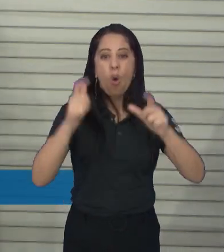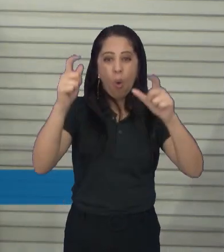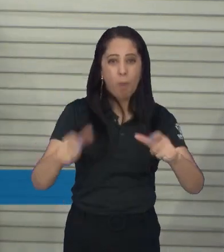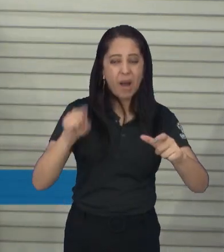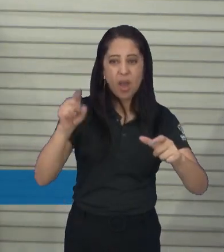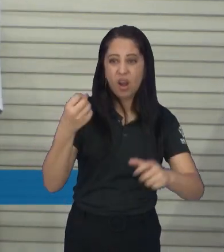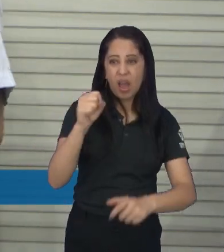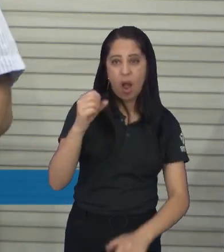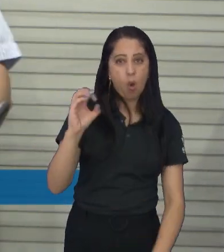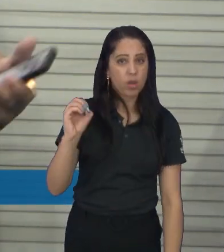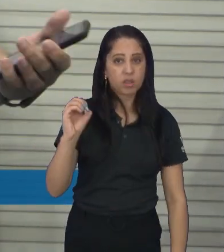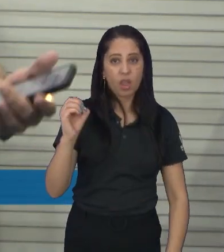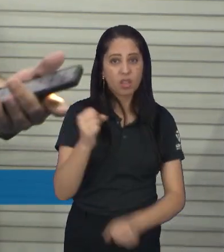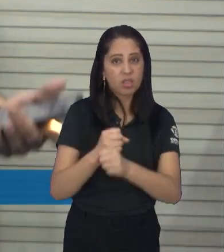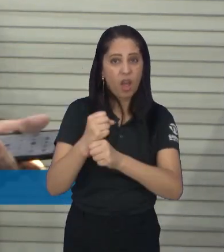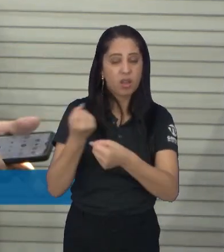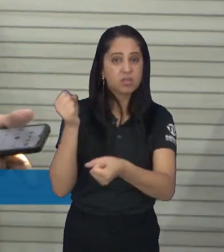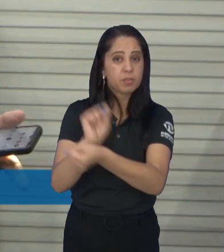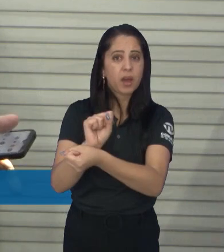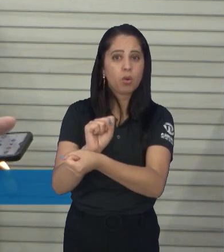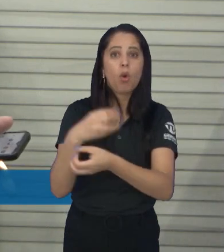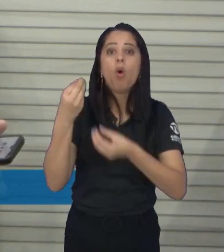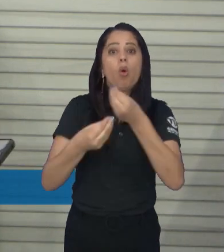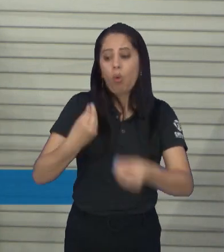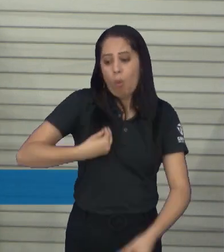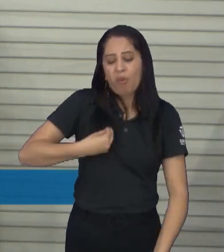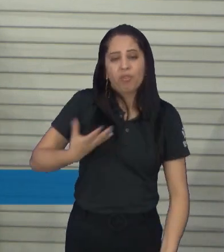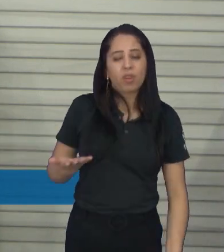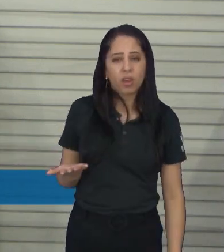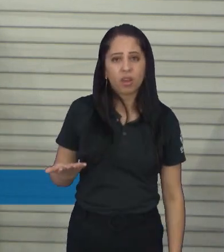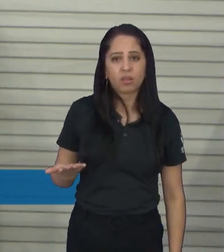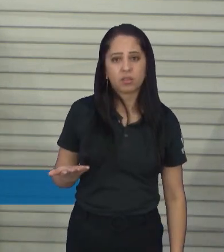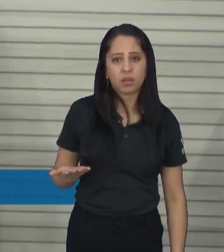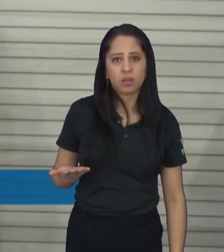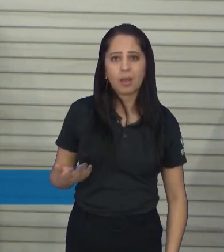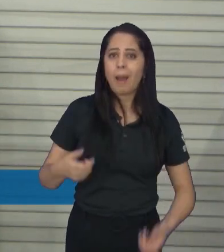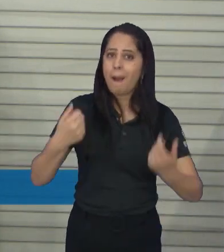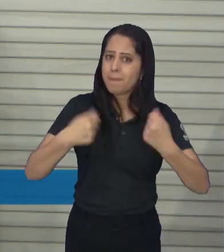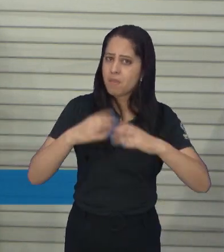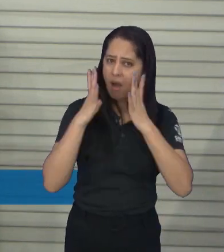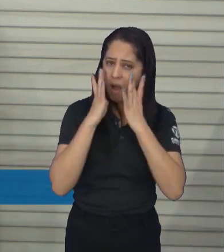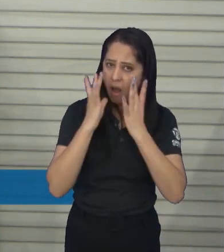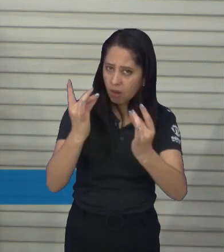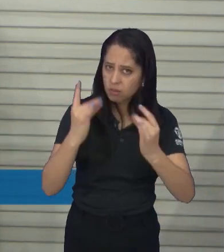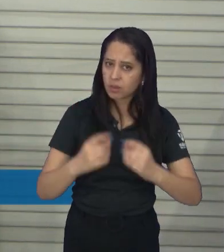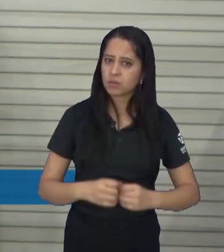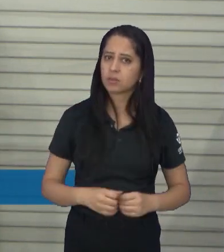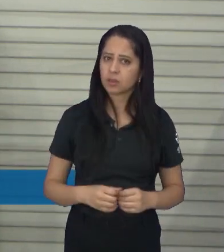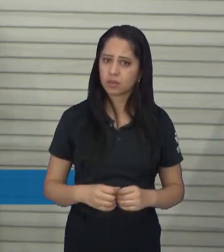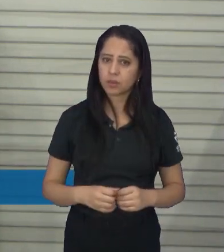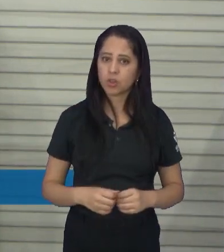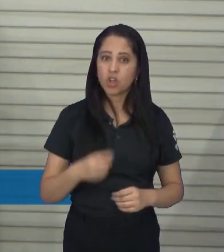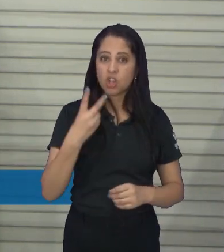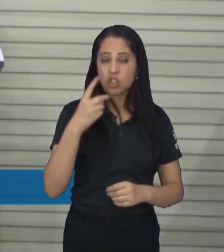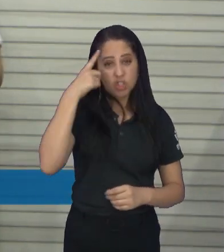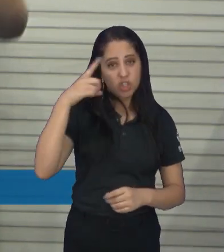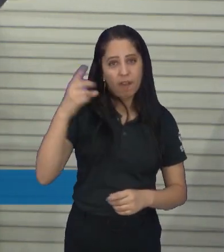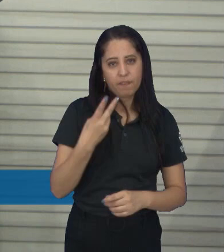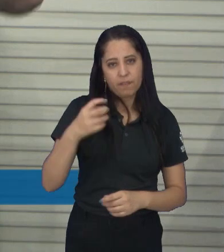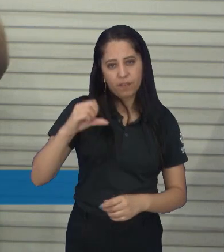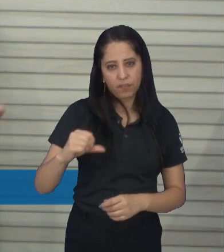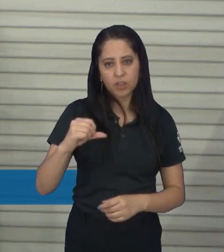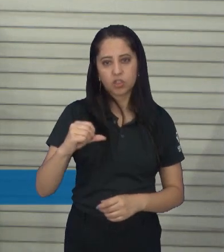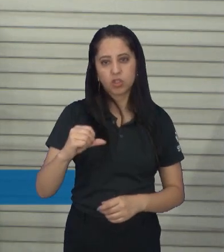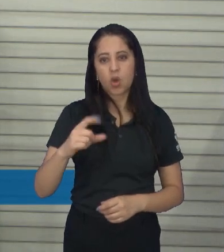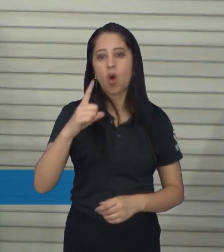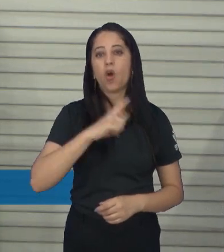outros bairros tem 40 a 50 anos como é que a gente vai viver né então a gente tem que prestar atenção e dizer que para vocês dia 29 nós vamos